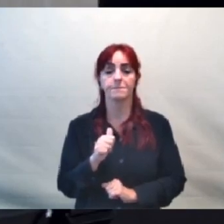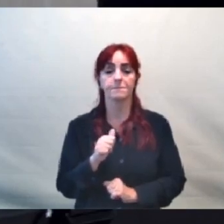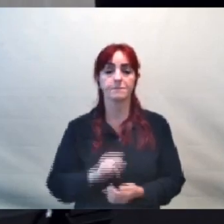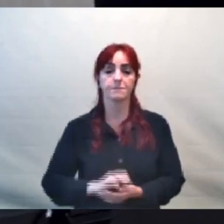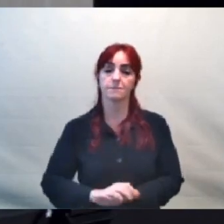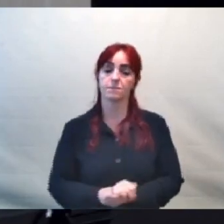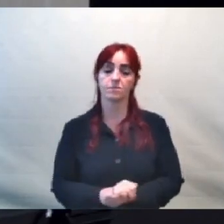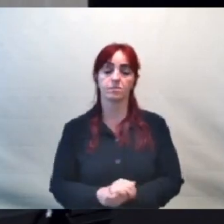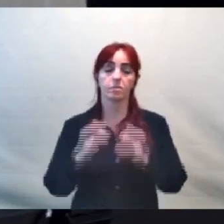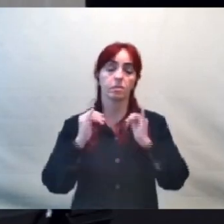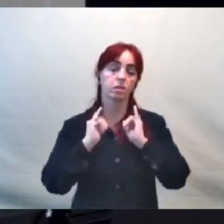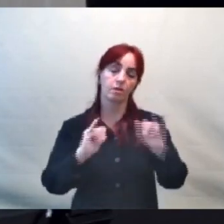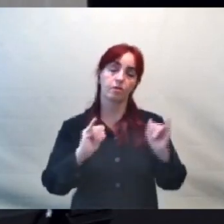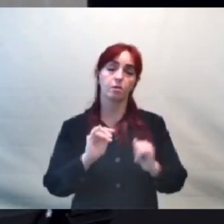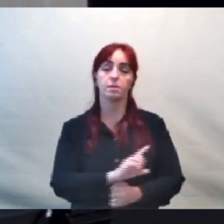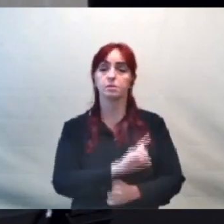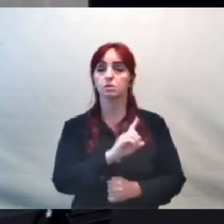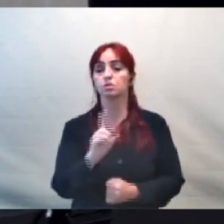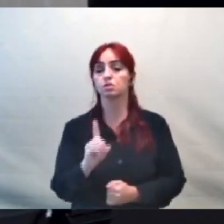Informamos que no dia